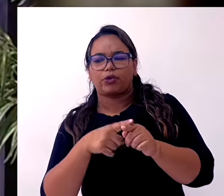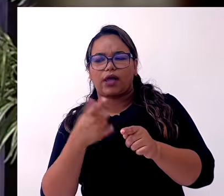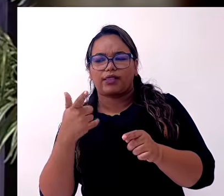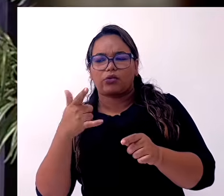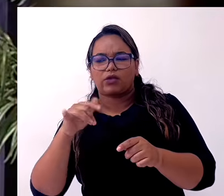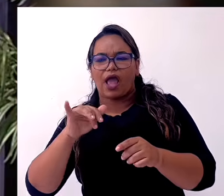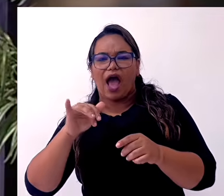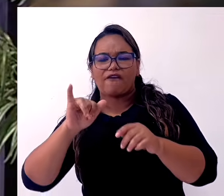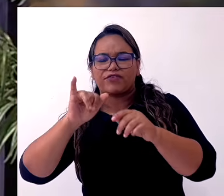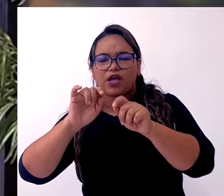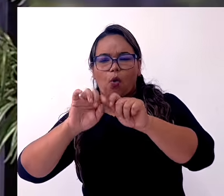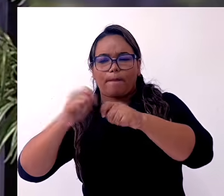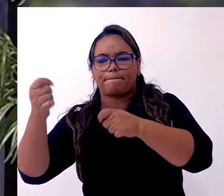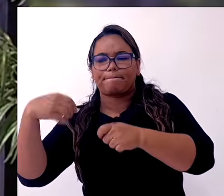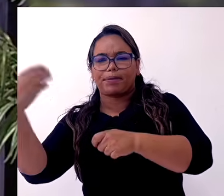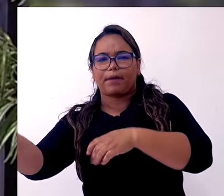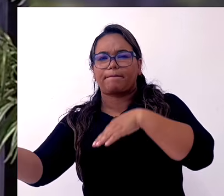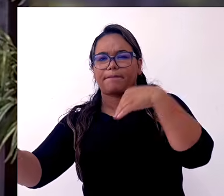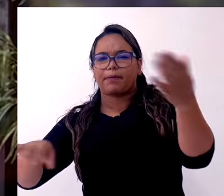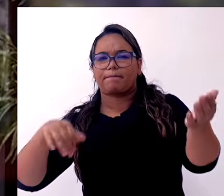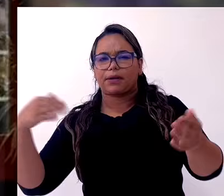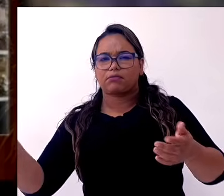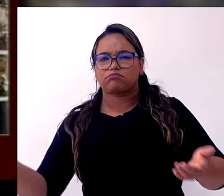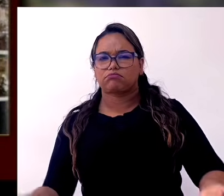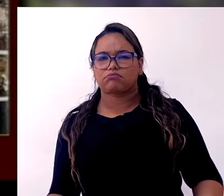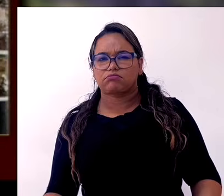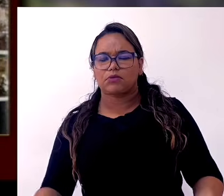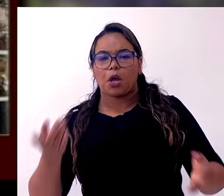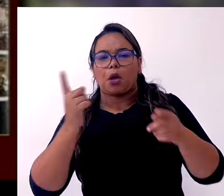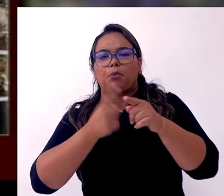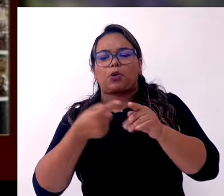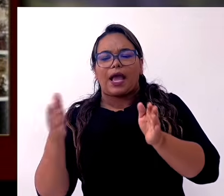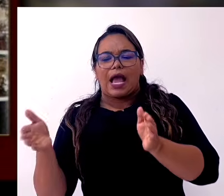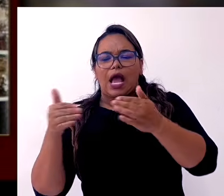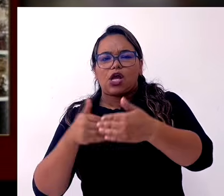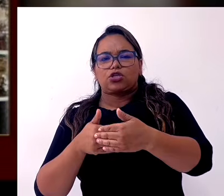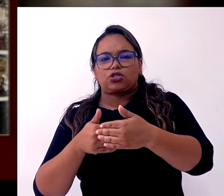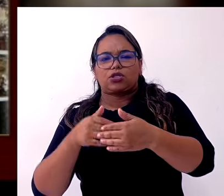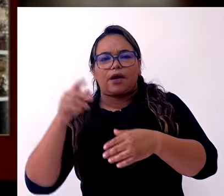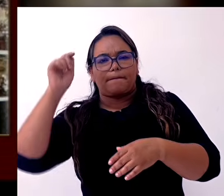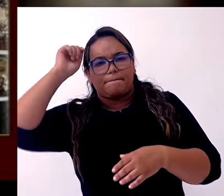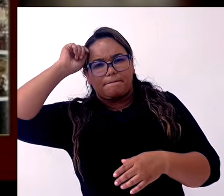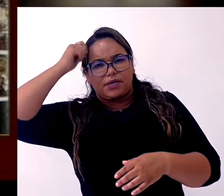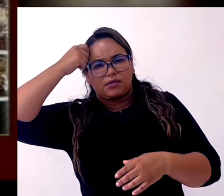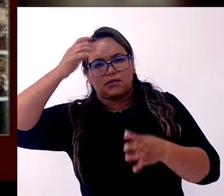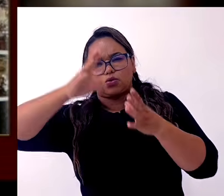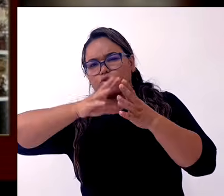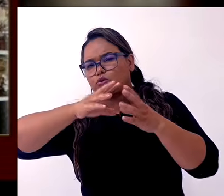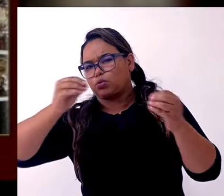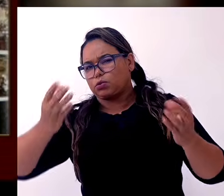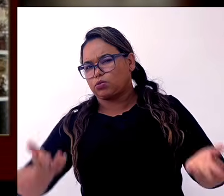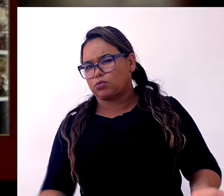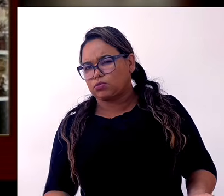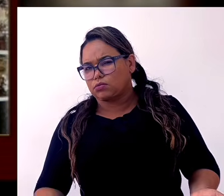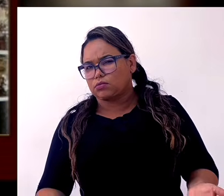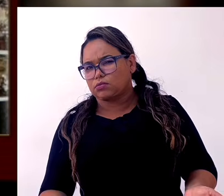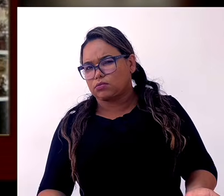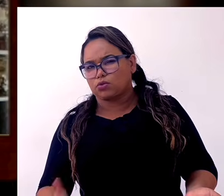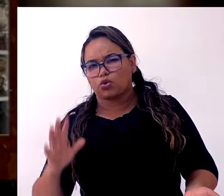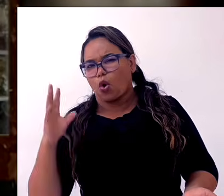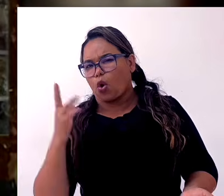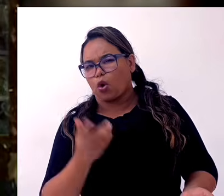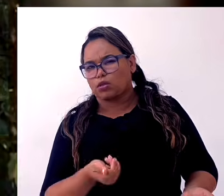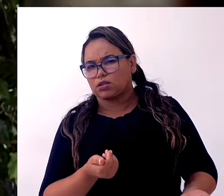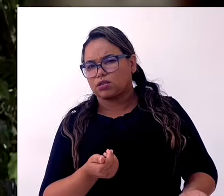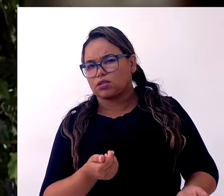United Airlines. Nenhuma peça. Nada. Nada. Aqui está o buraco que foi visto depois do evento. Mas a